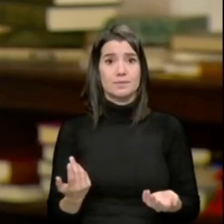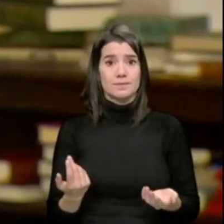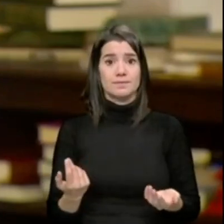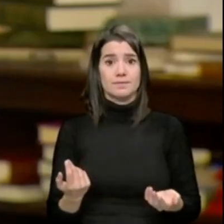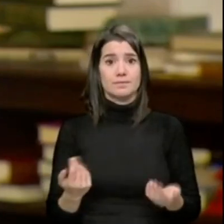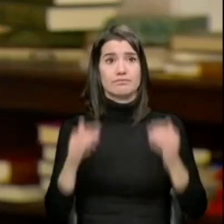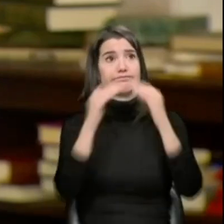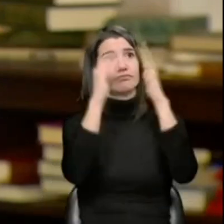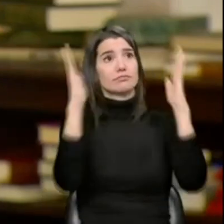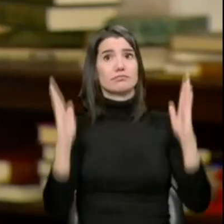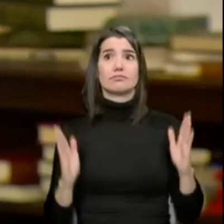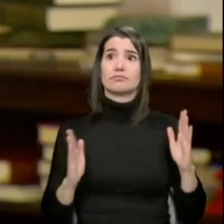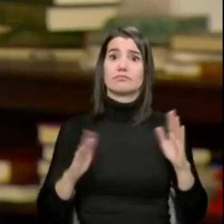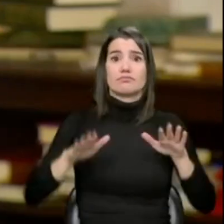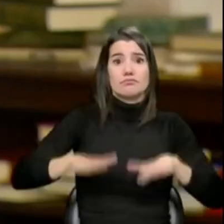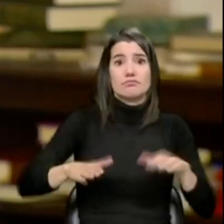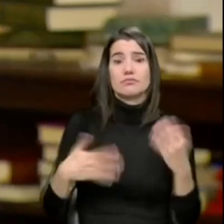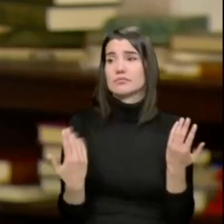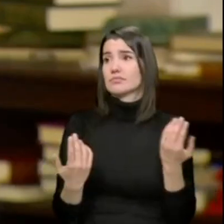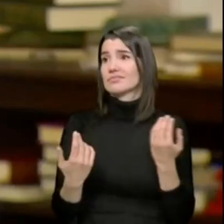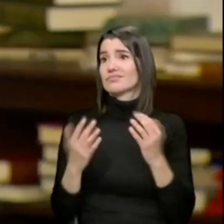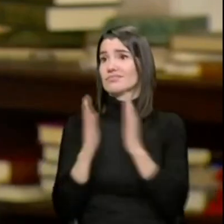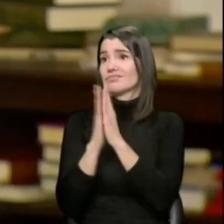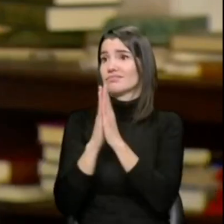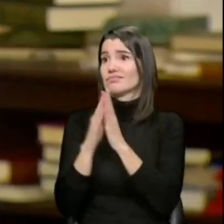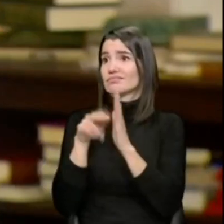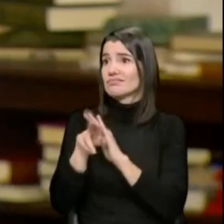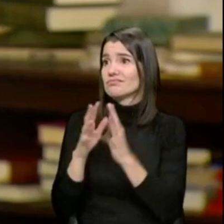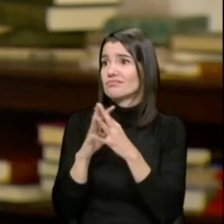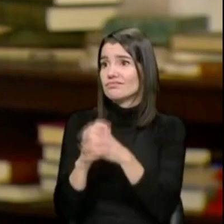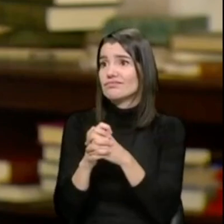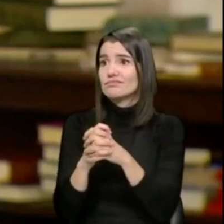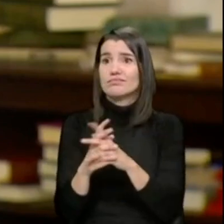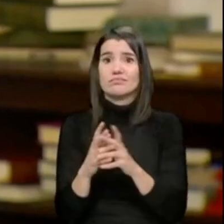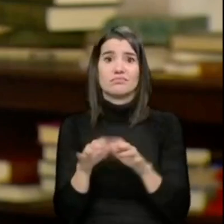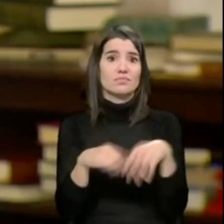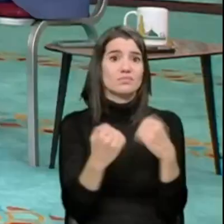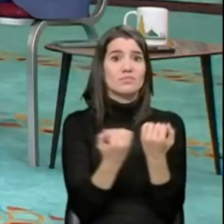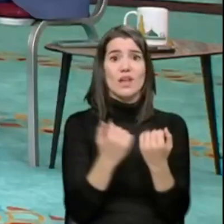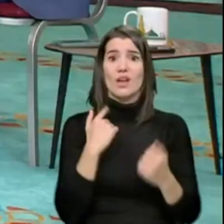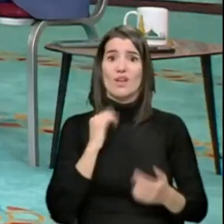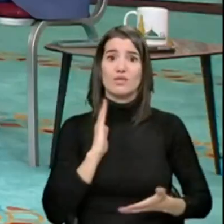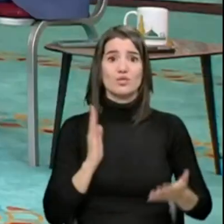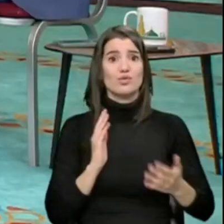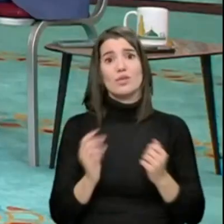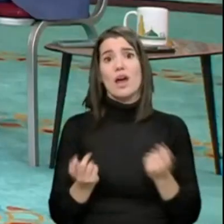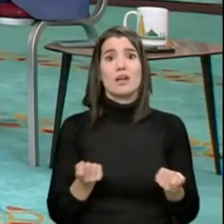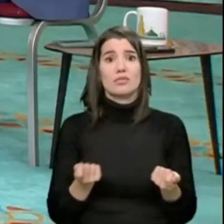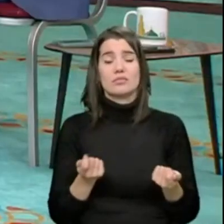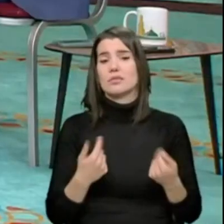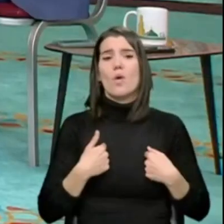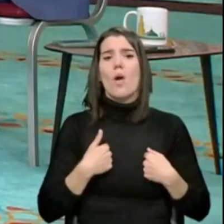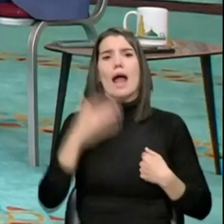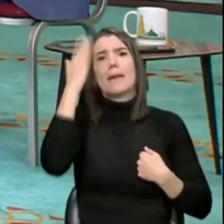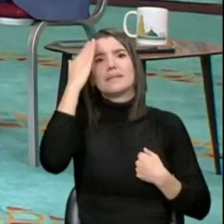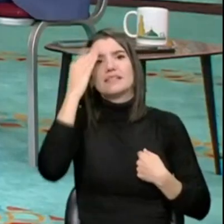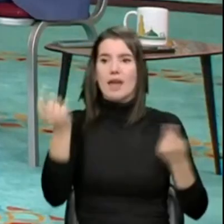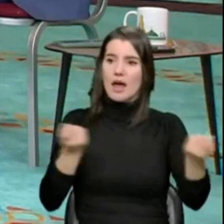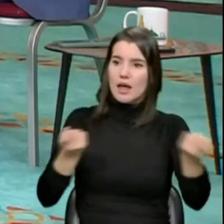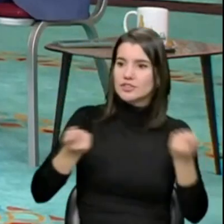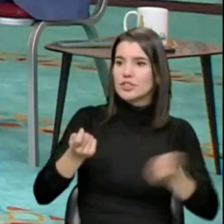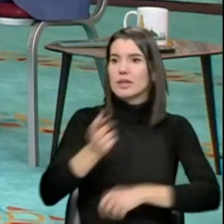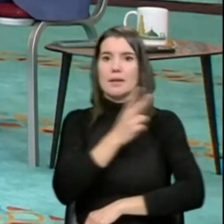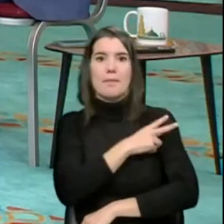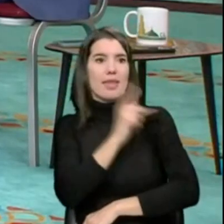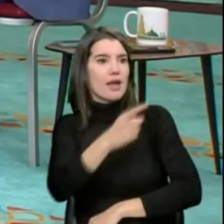de mesquitas ou de templos ou de uma sociedade, mas não têm capacidade para gerir e capacidade para mandar. E então isto perde-se